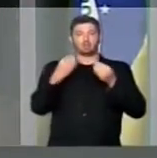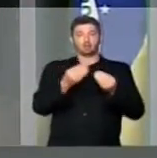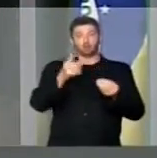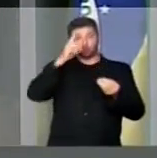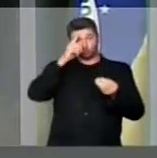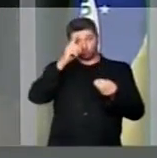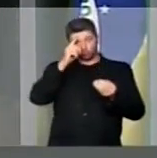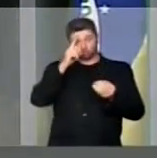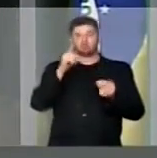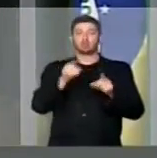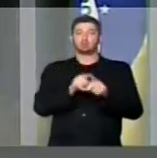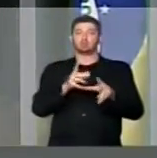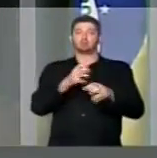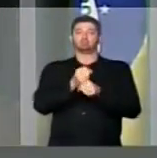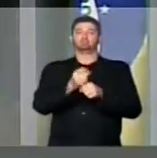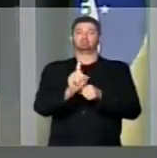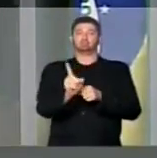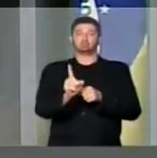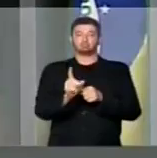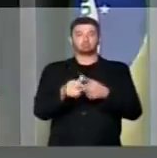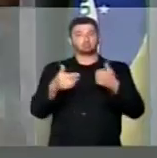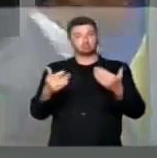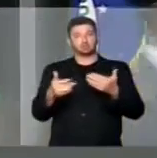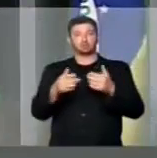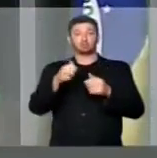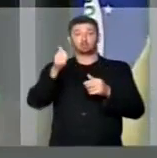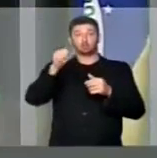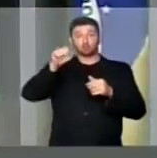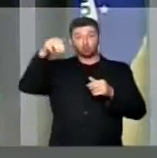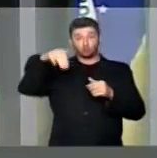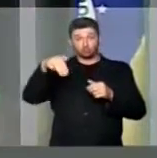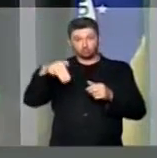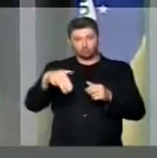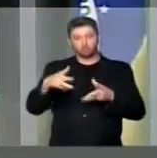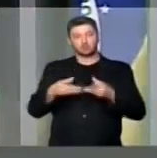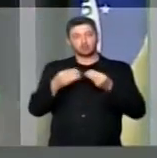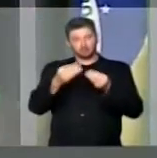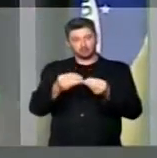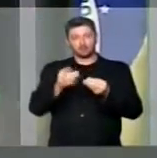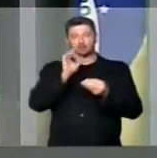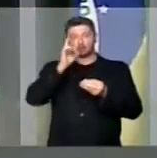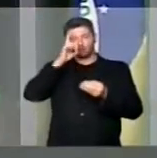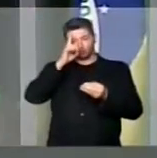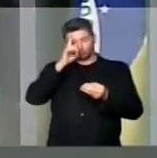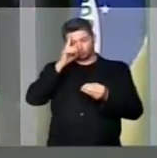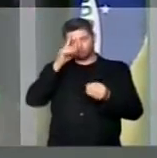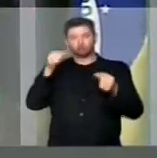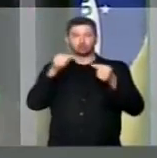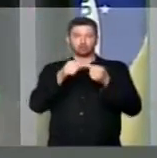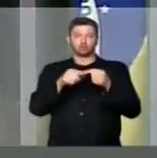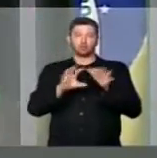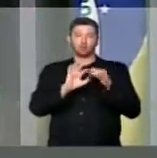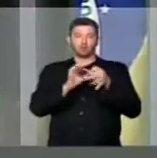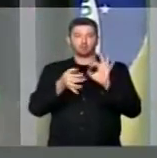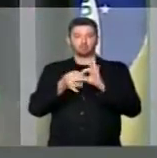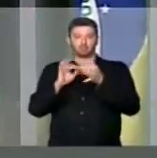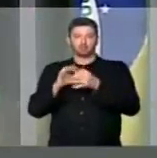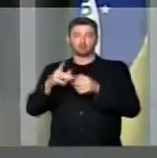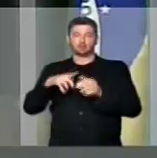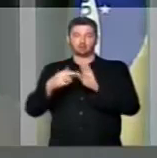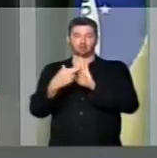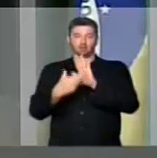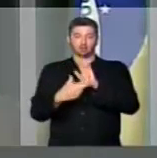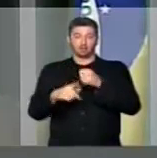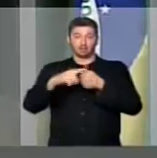diariamente e não serão computados, portanto, nos 18 minutos entregues a cada dia, conforme as regras constantes